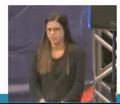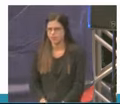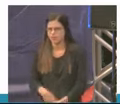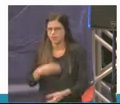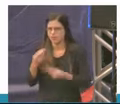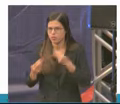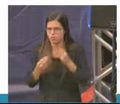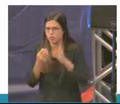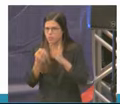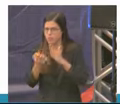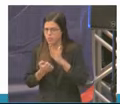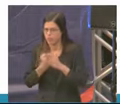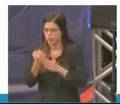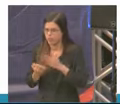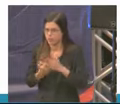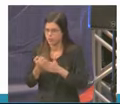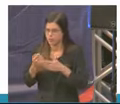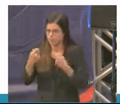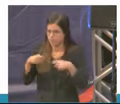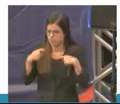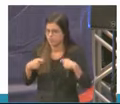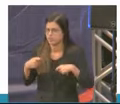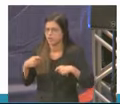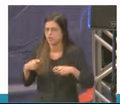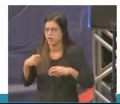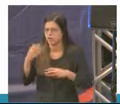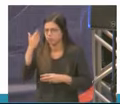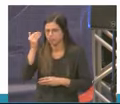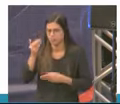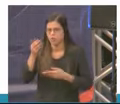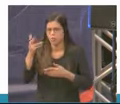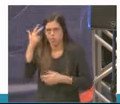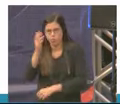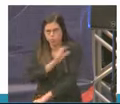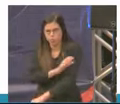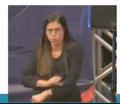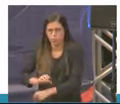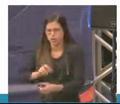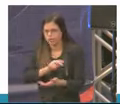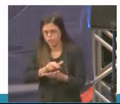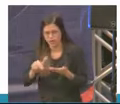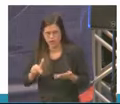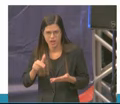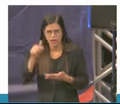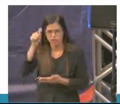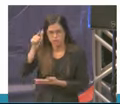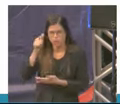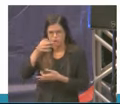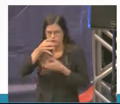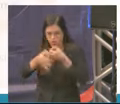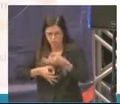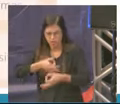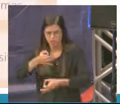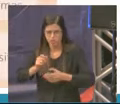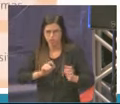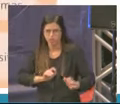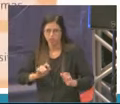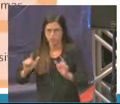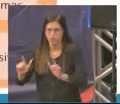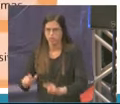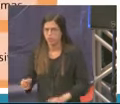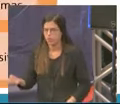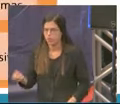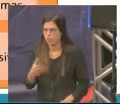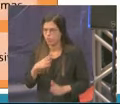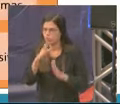empresa dispersa, eu preciso aprender a lidar com culturas diversas, trabalho em equipe, lógica argumentativa, mais um toque.